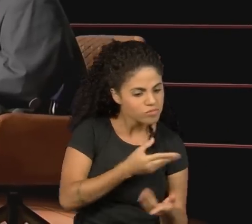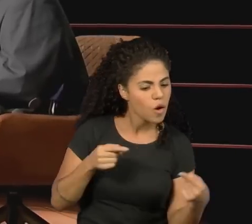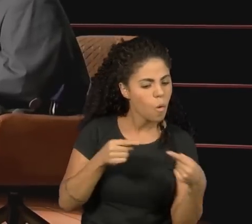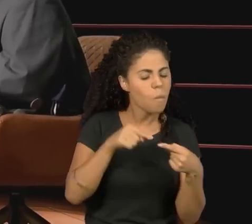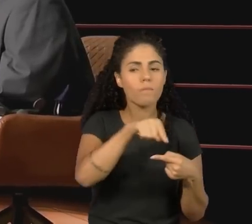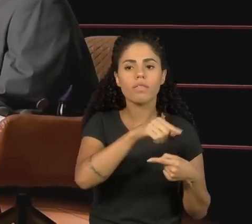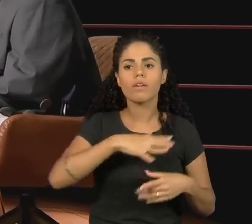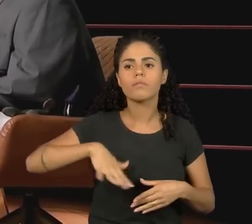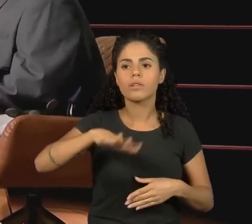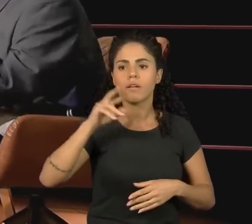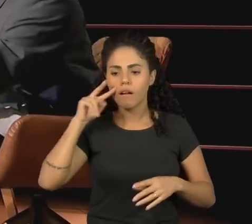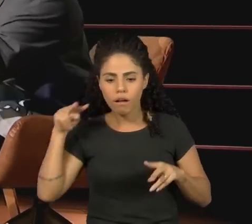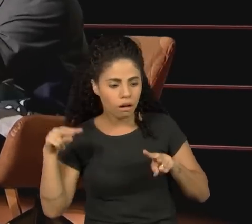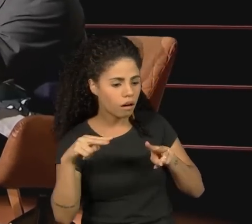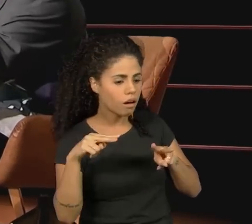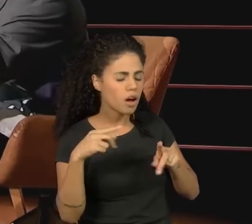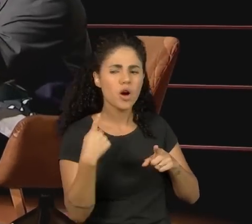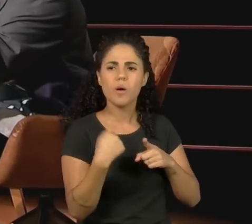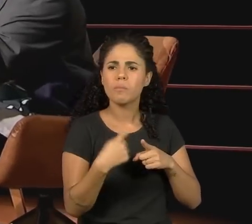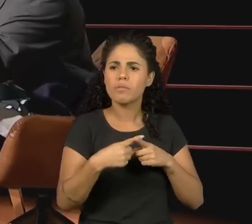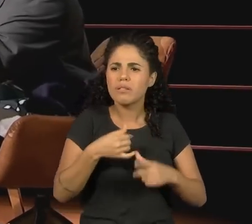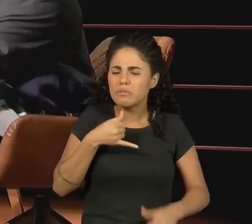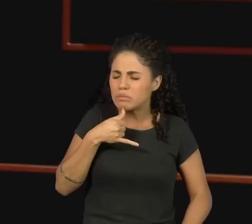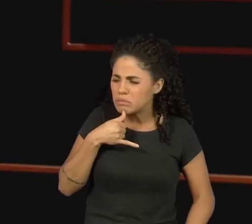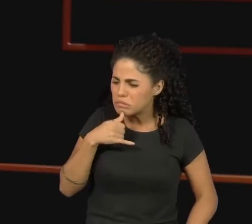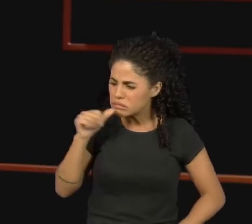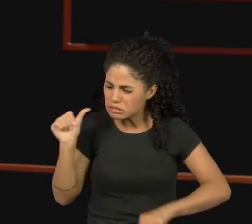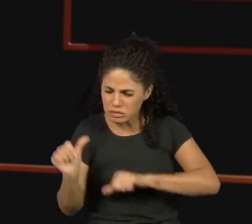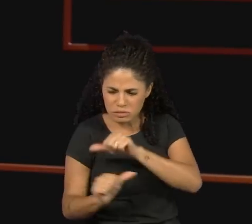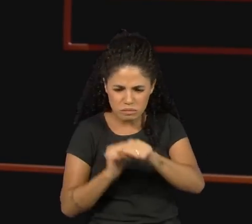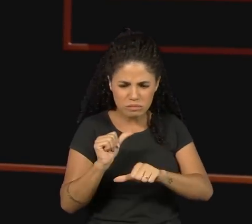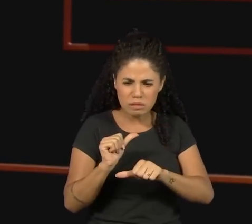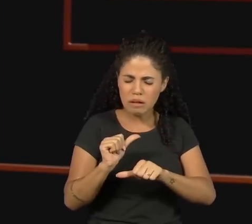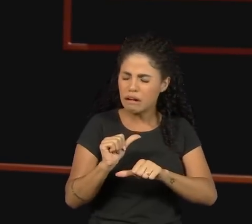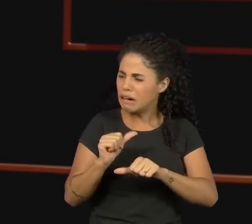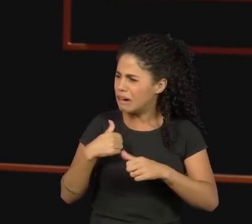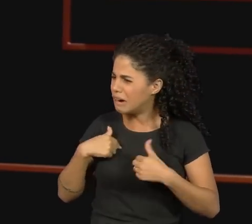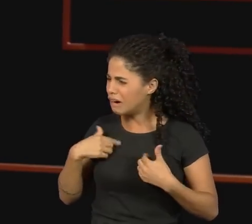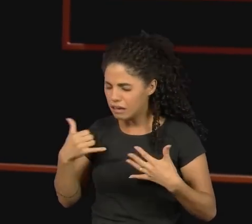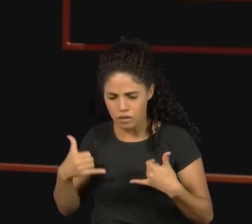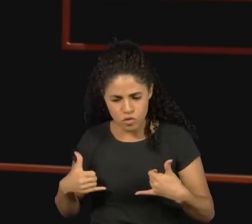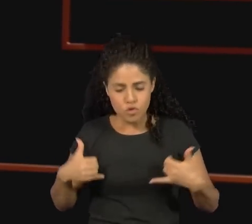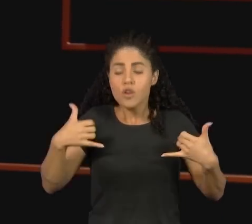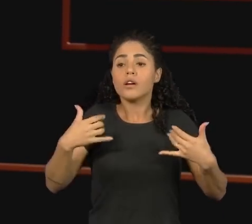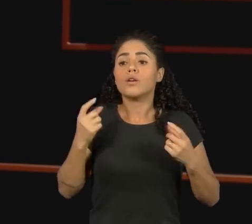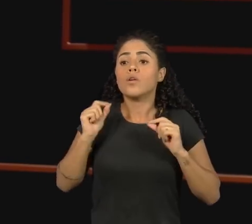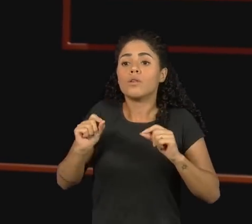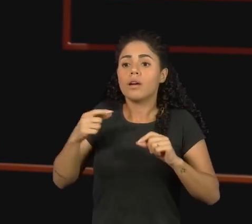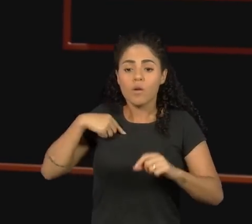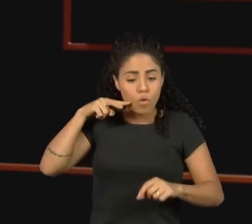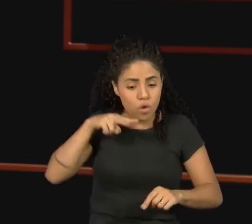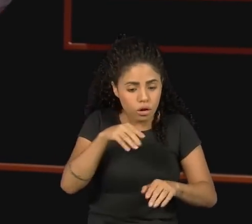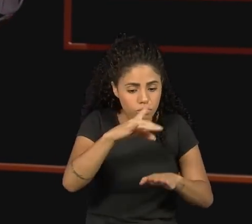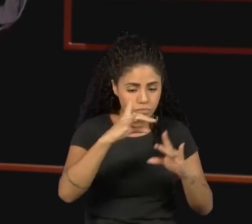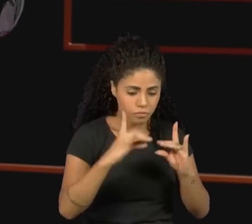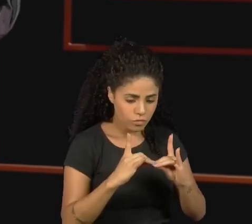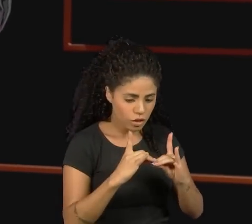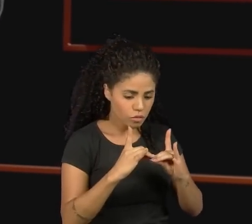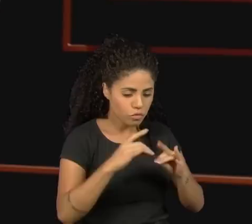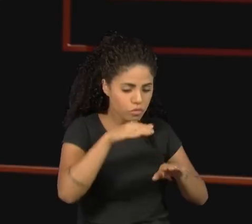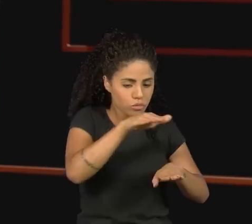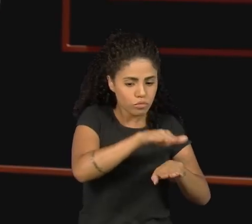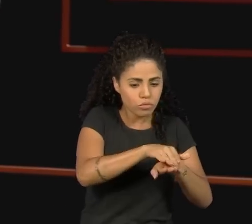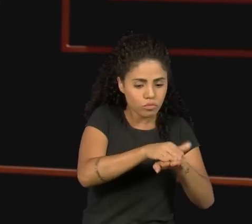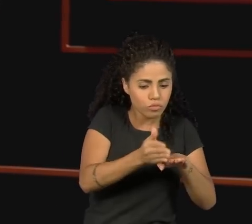ao redor. O luto transformou-se em júbilo, o júbilo em voracidade. Em cima do caixão, o assassino fez amor